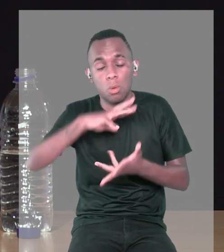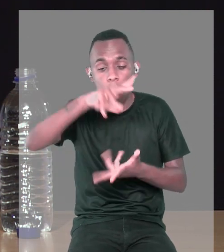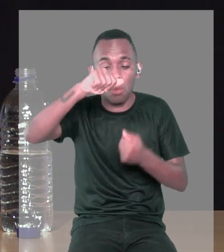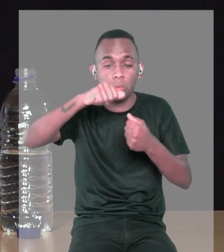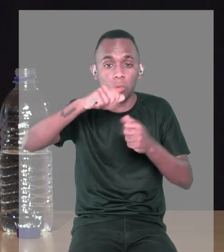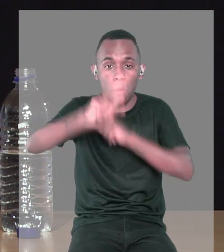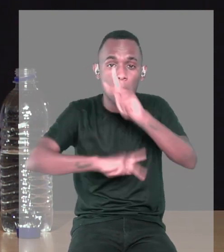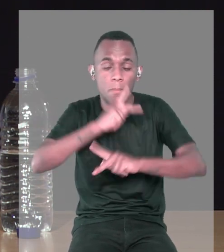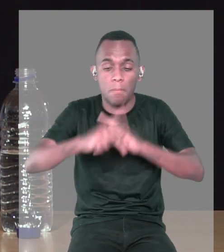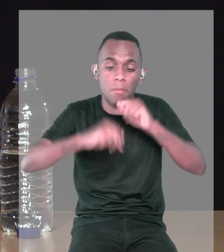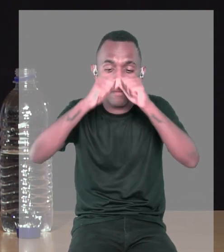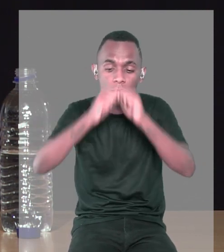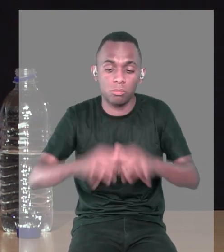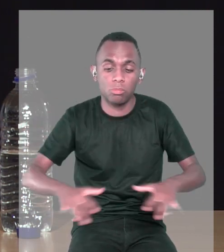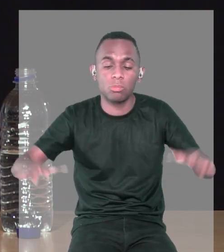dessa experiência